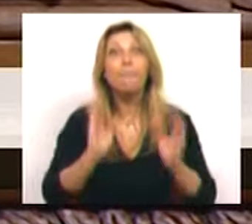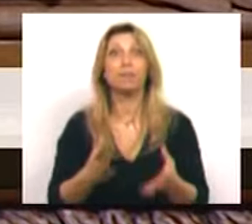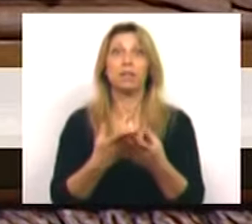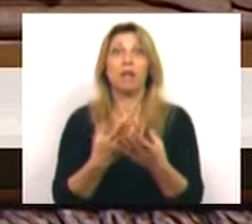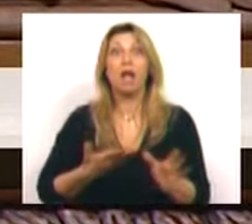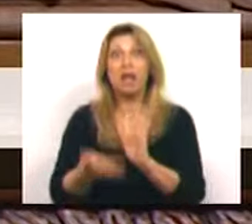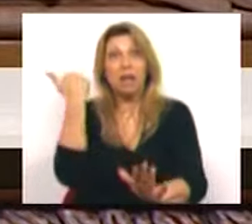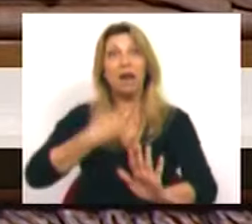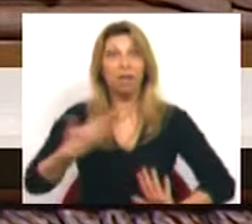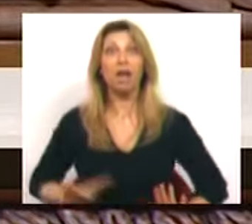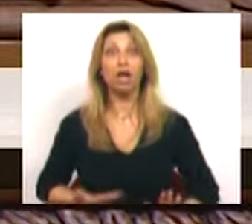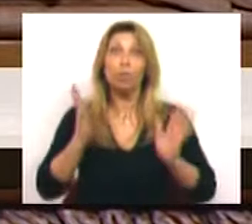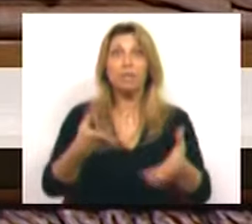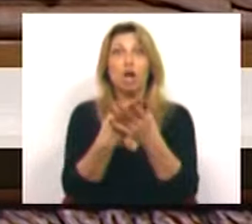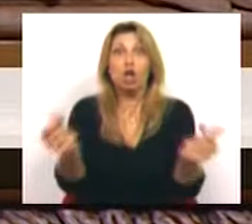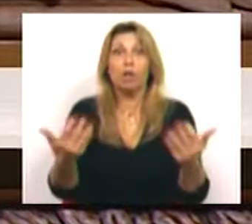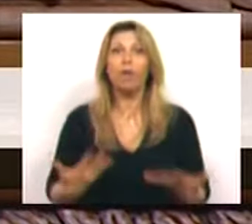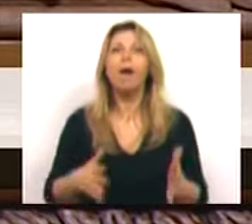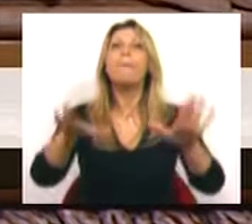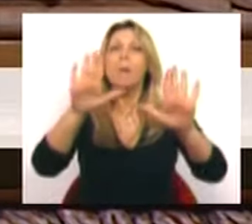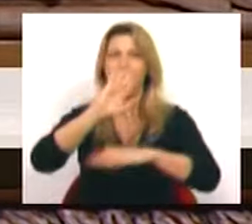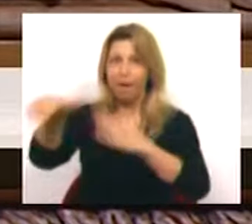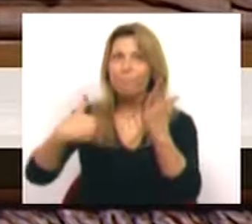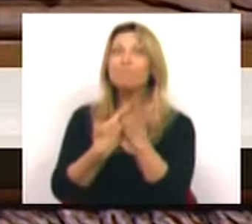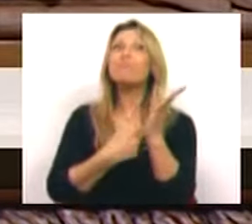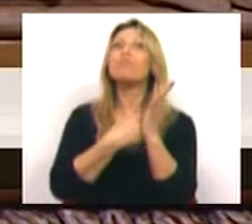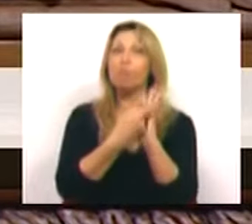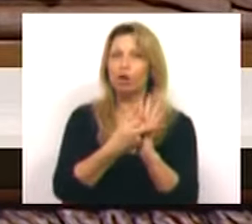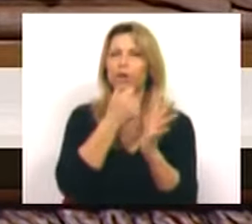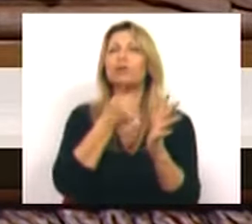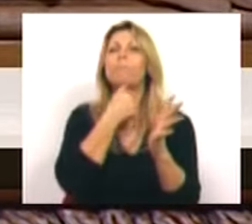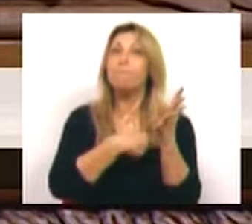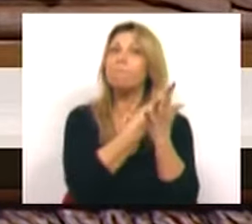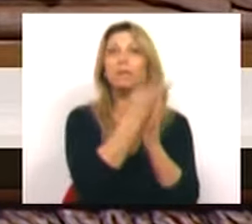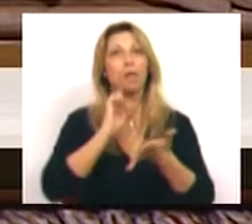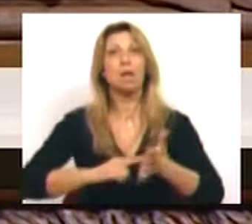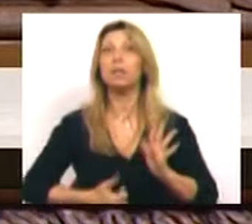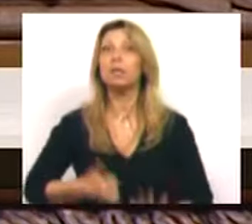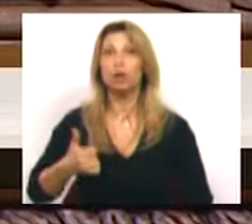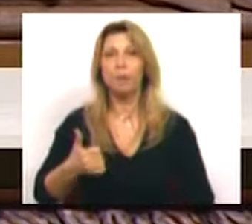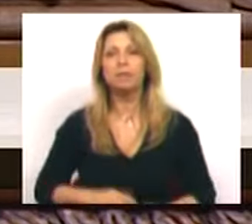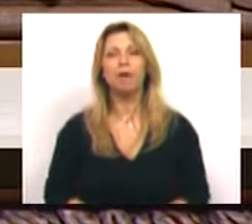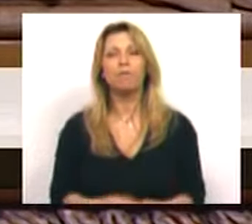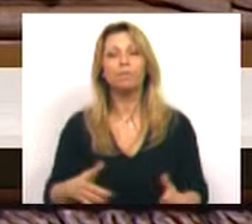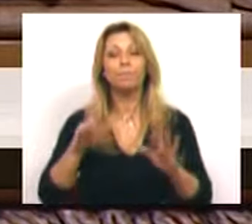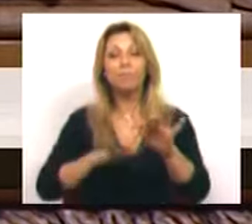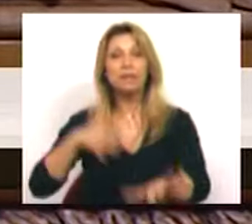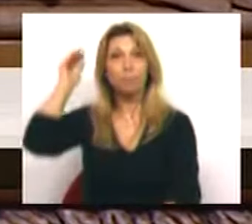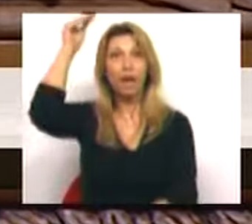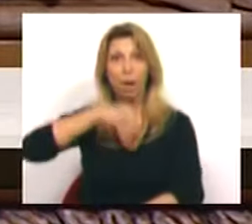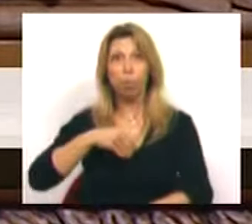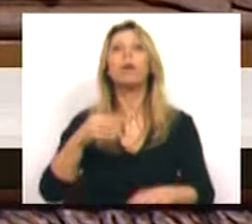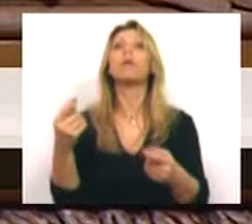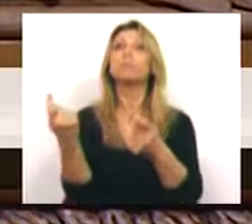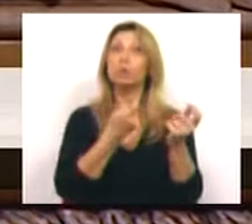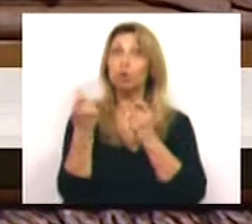são propostas que correspondem a medidas indispensáveis. A Assembleia da República está a discutir e vai